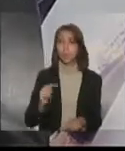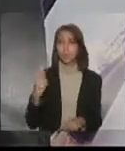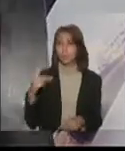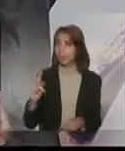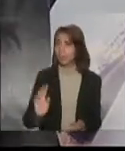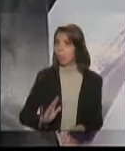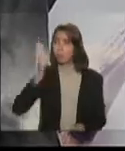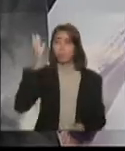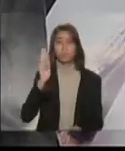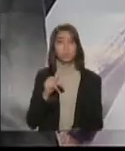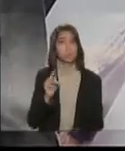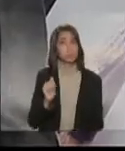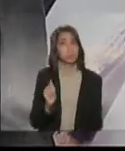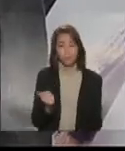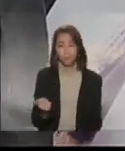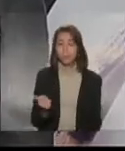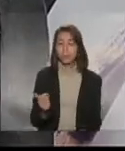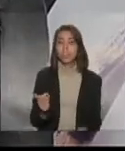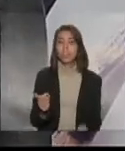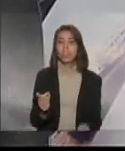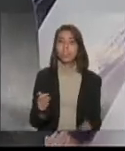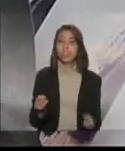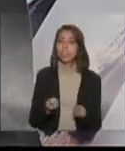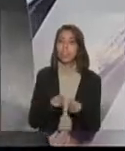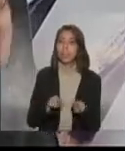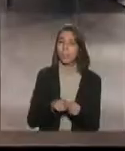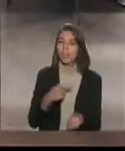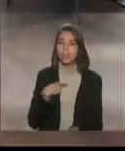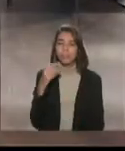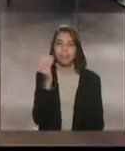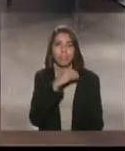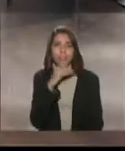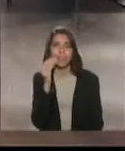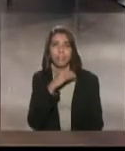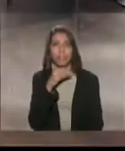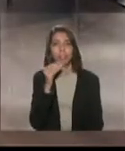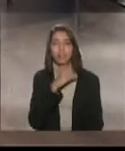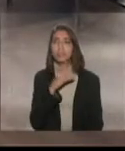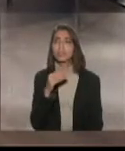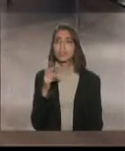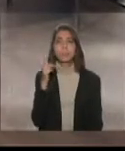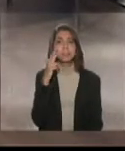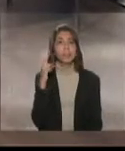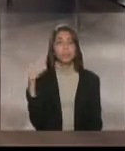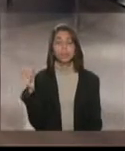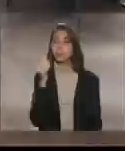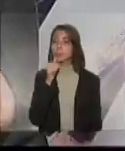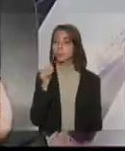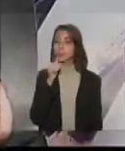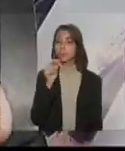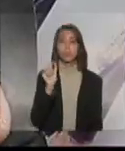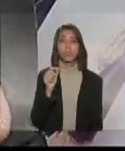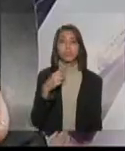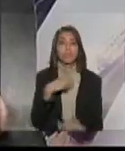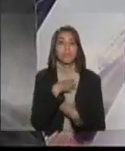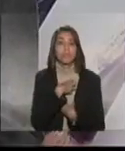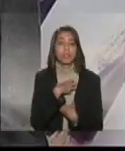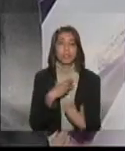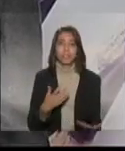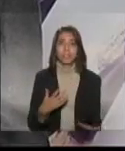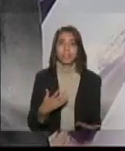por isso é natural é mais assim também responderá habilidade muito mais ou menos natural para as meninas